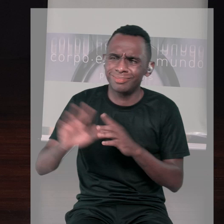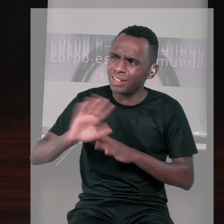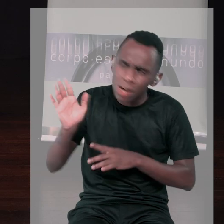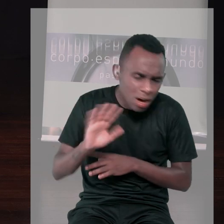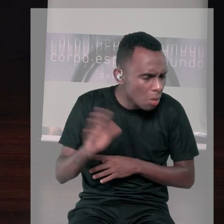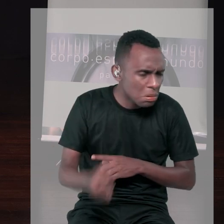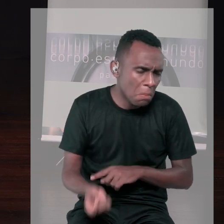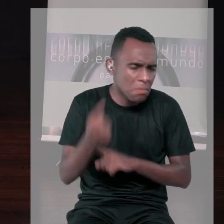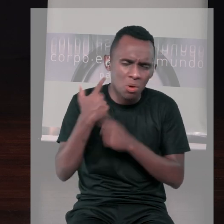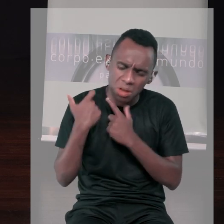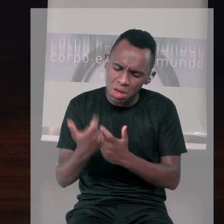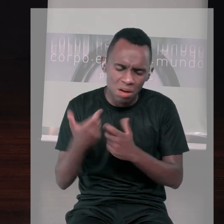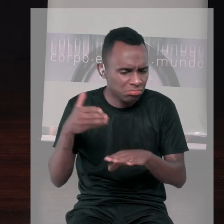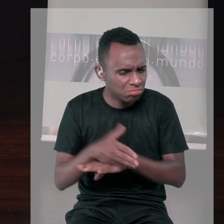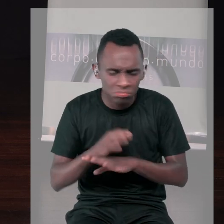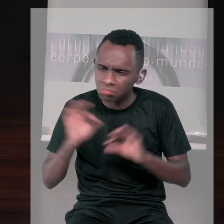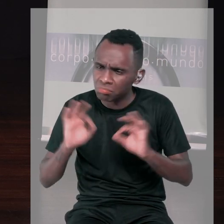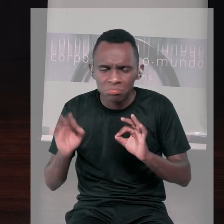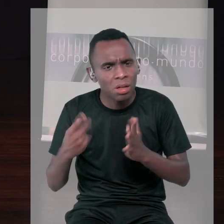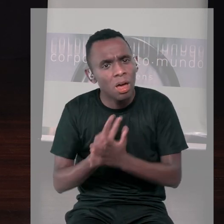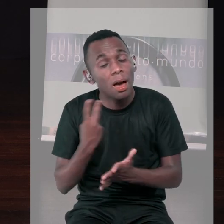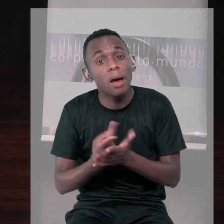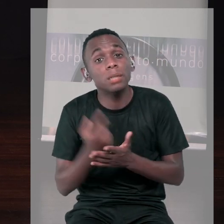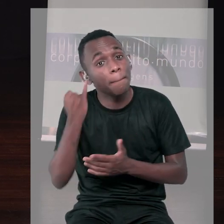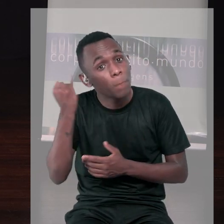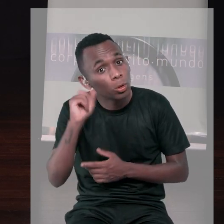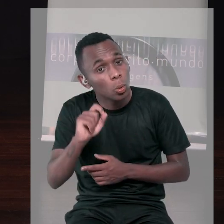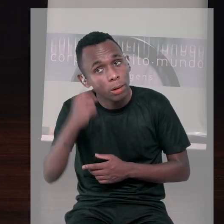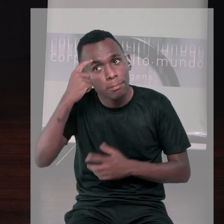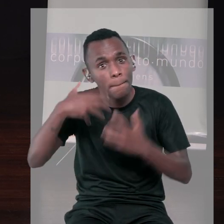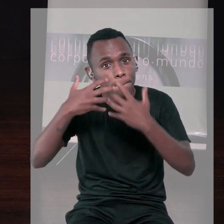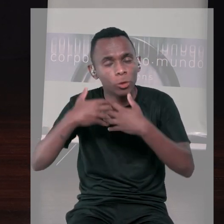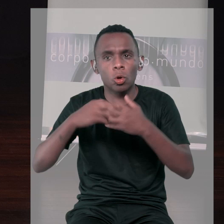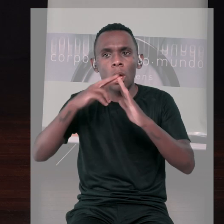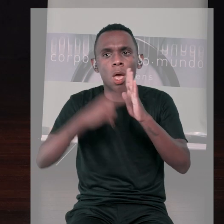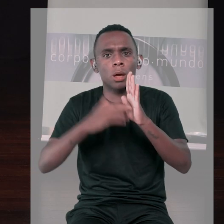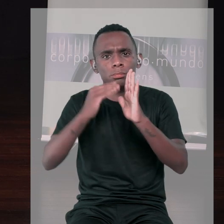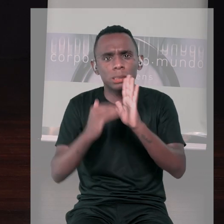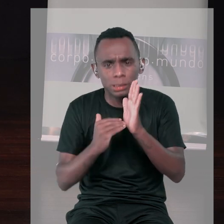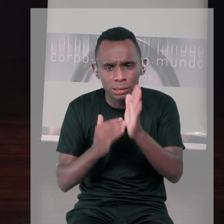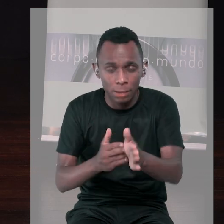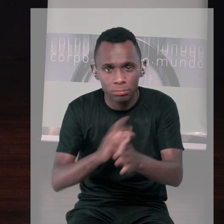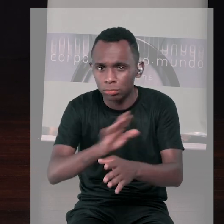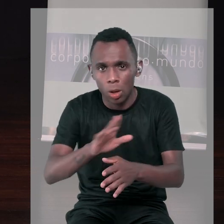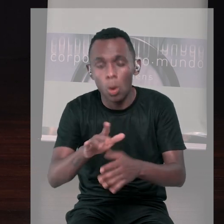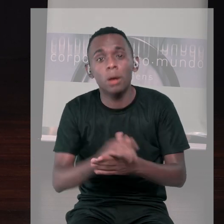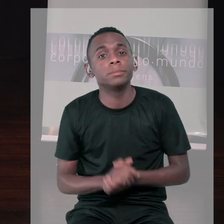é importante pensar, quer dizer, não se trata de uma regra absoluta, mas né, de uma entrada, de uma nova